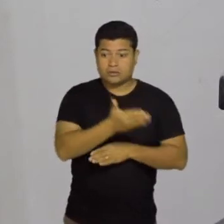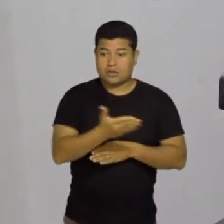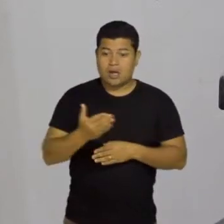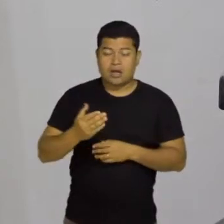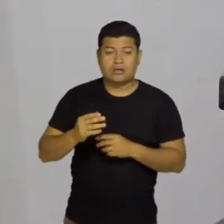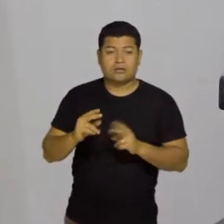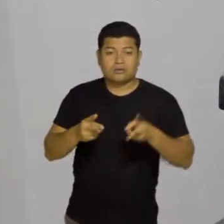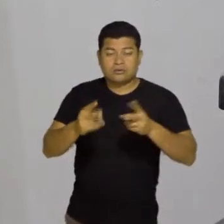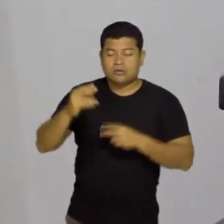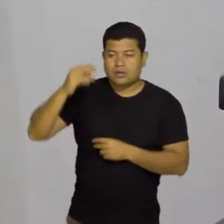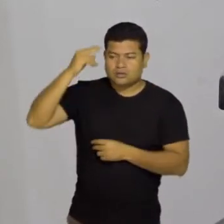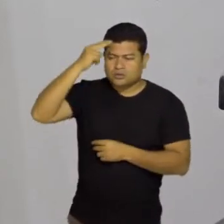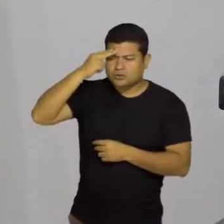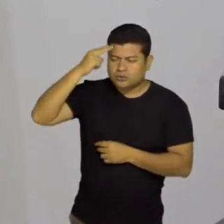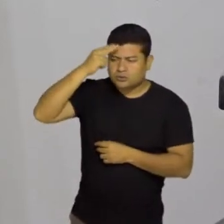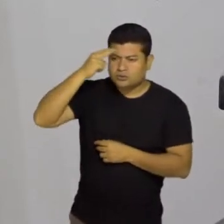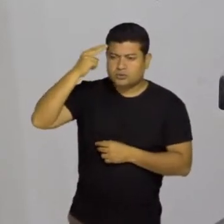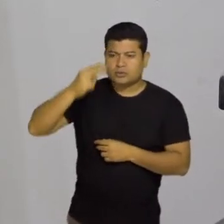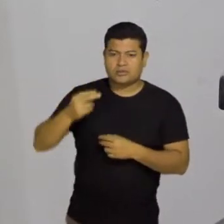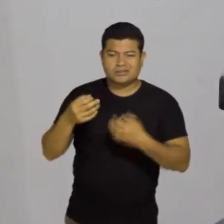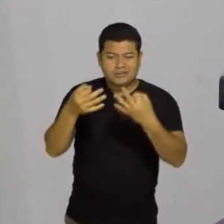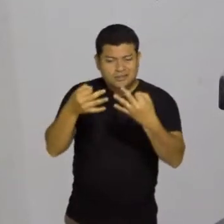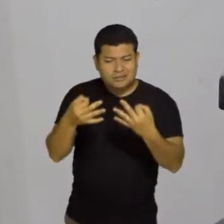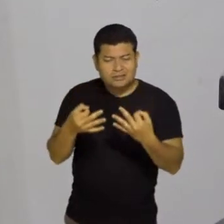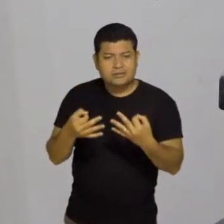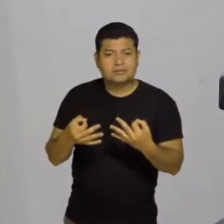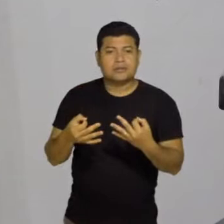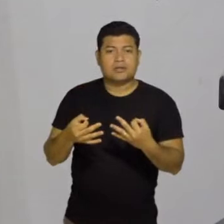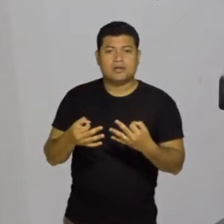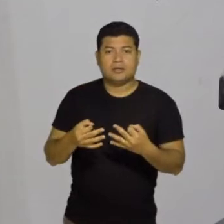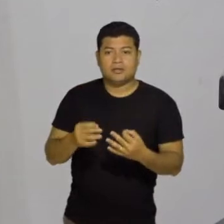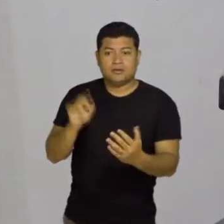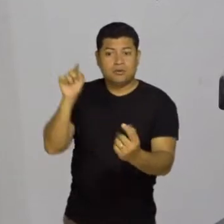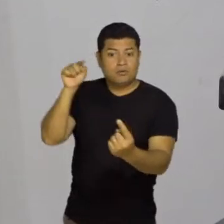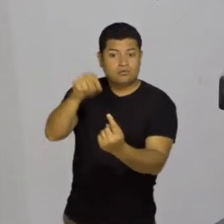um lugar decente ao sol e sonhem em serem pessoas.